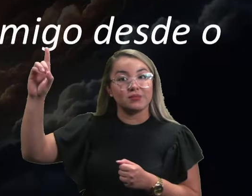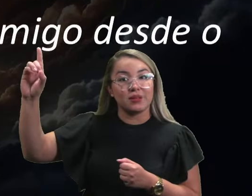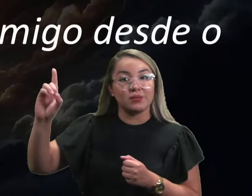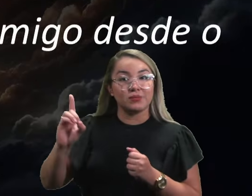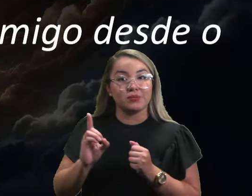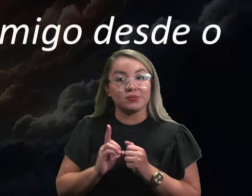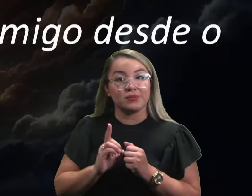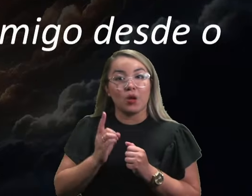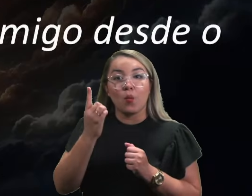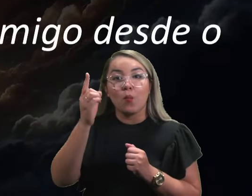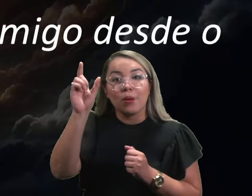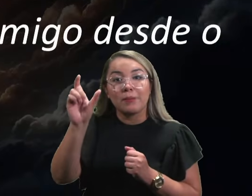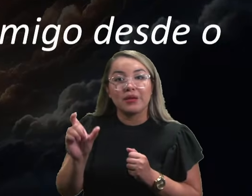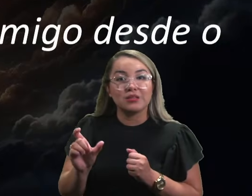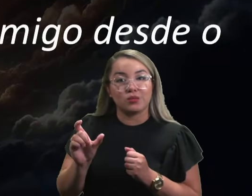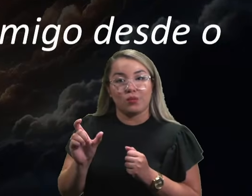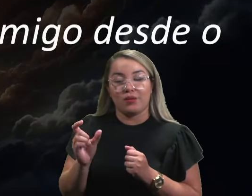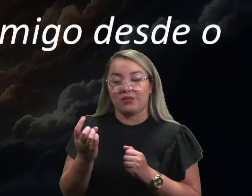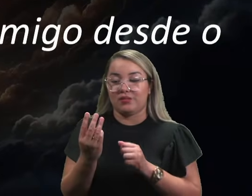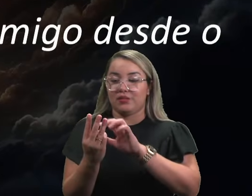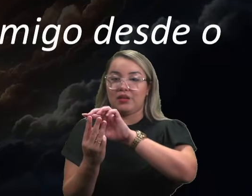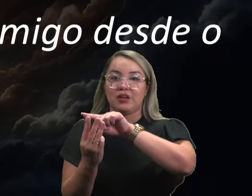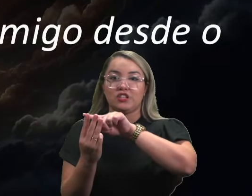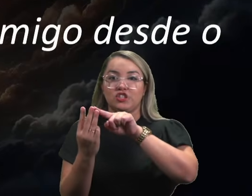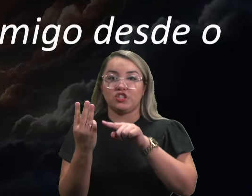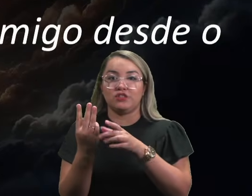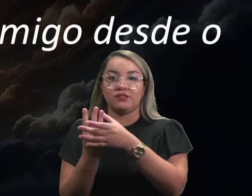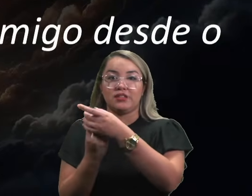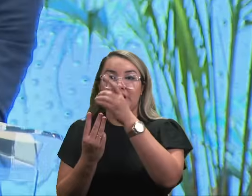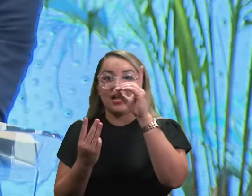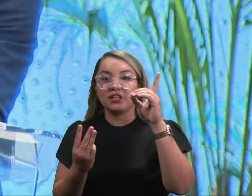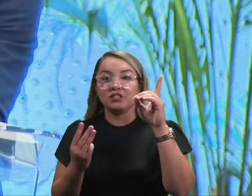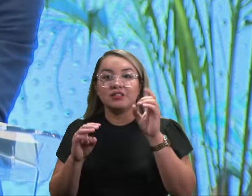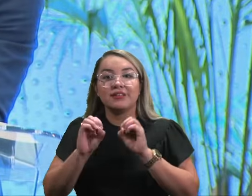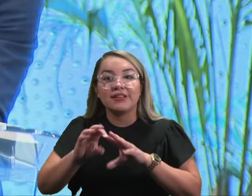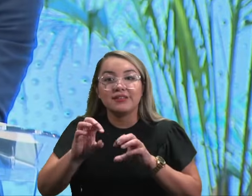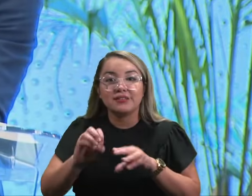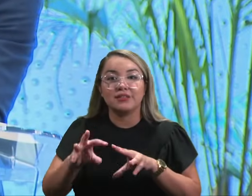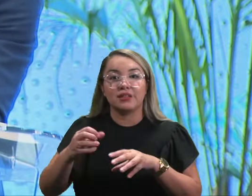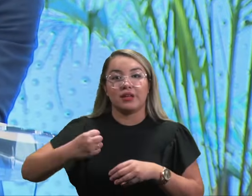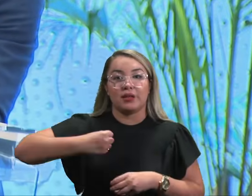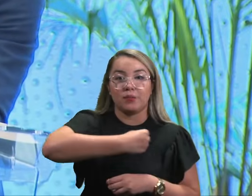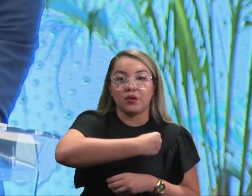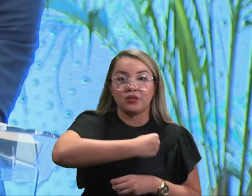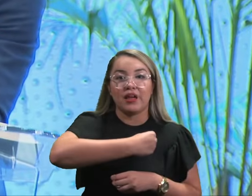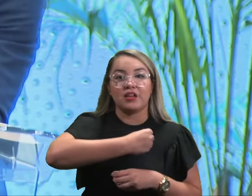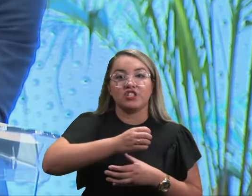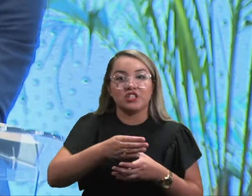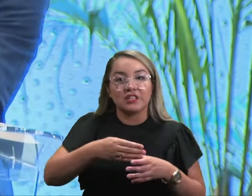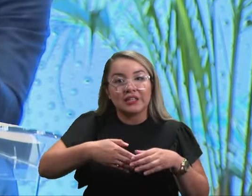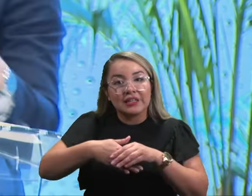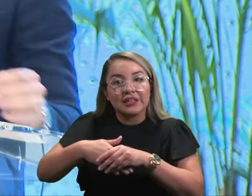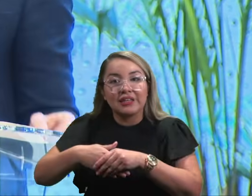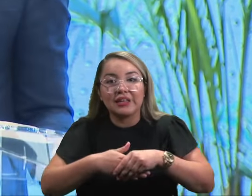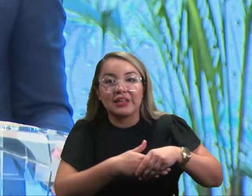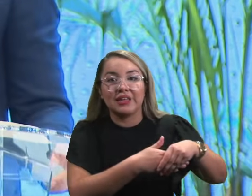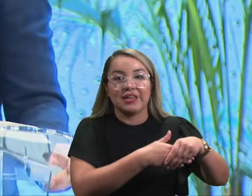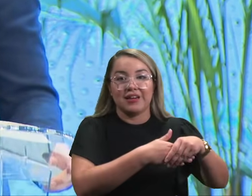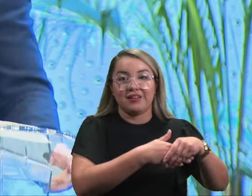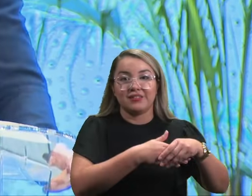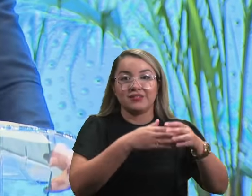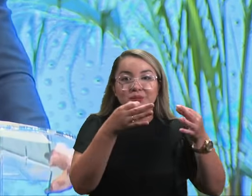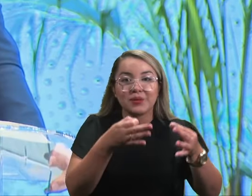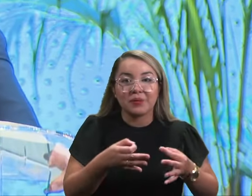uma pessoa da divindade, que ensina, que protege, que guia, que é todo poderoso. Capítulo